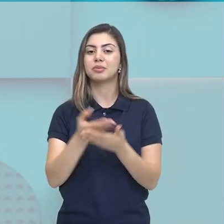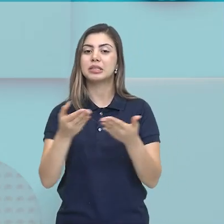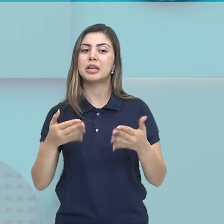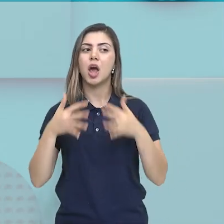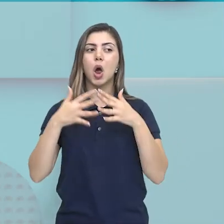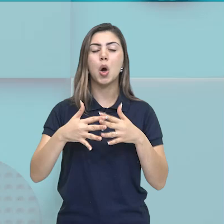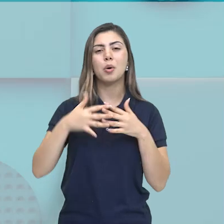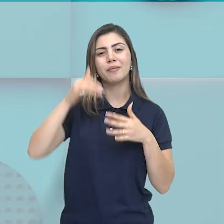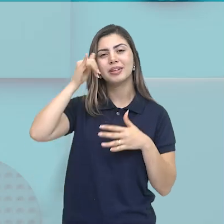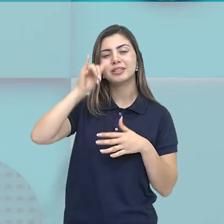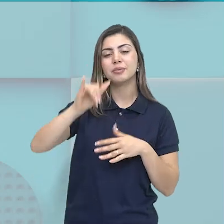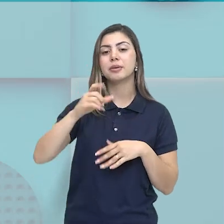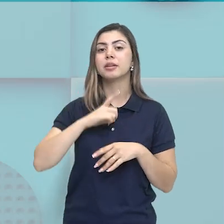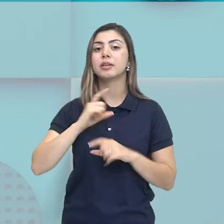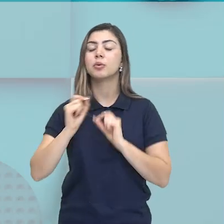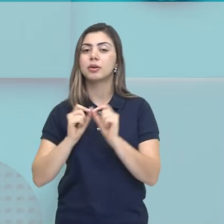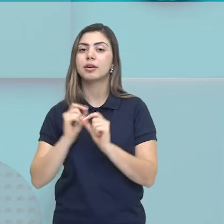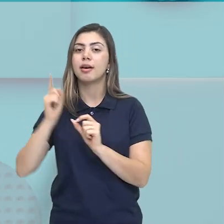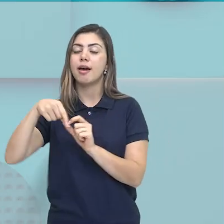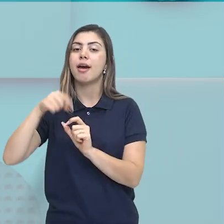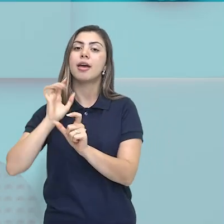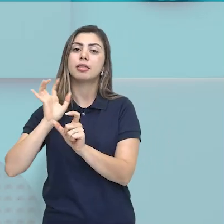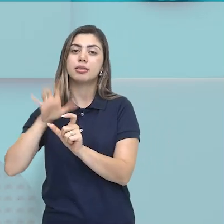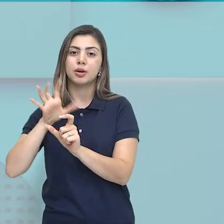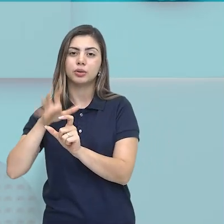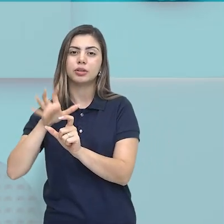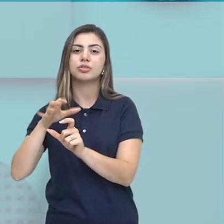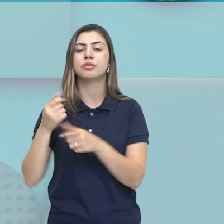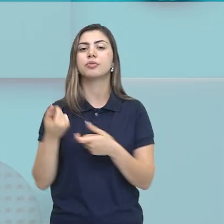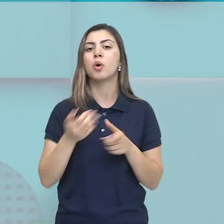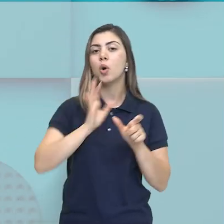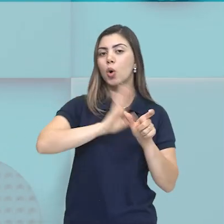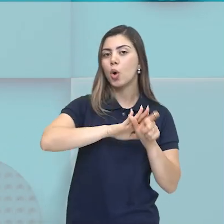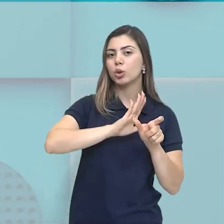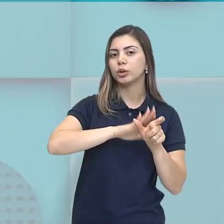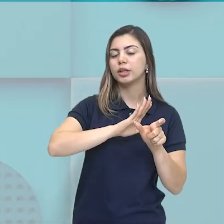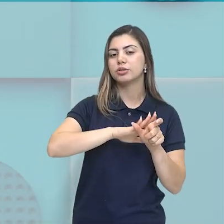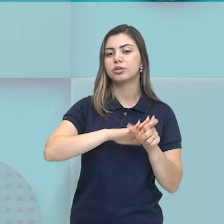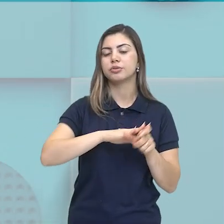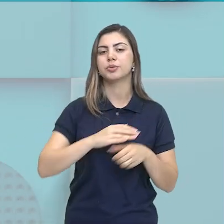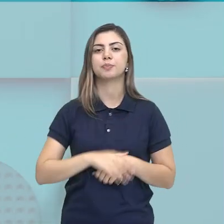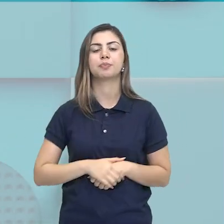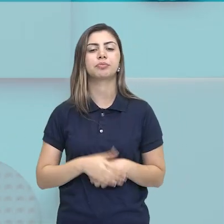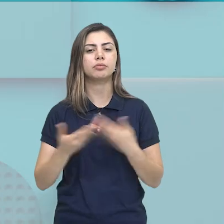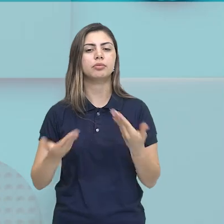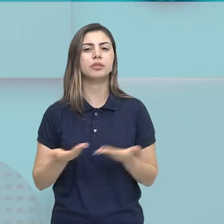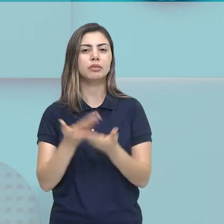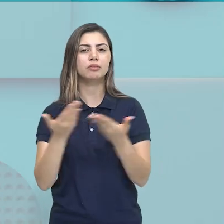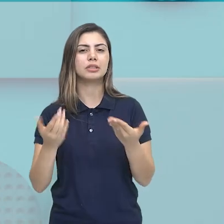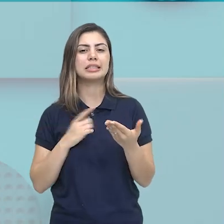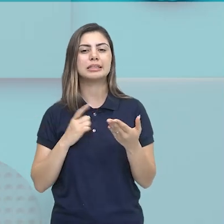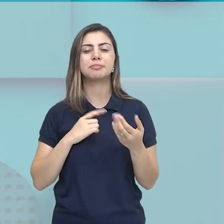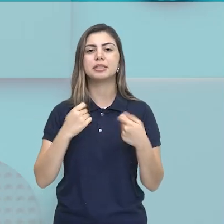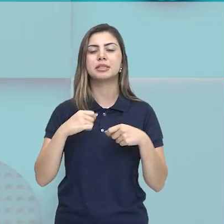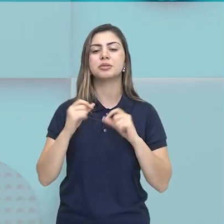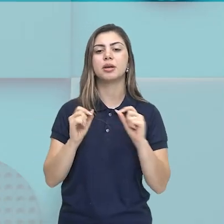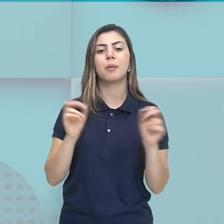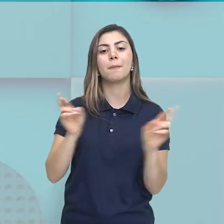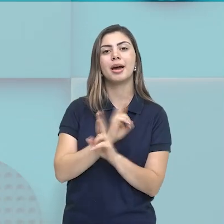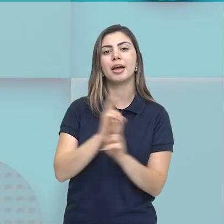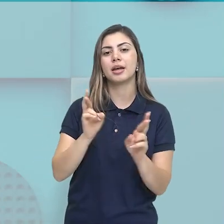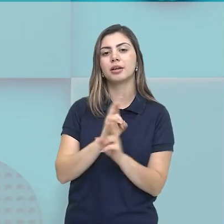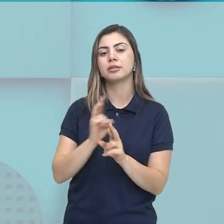não confundir denotativo com conotativo, você faz essa relação de denotativo